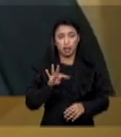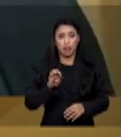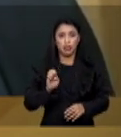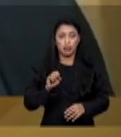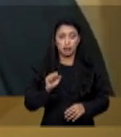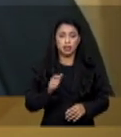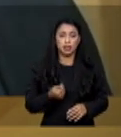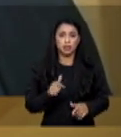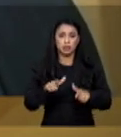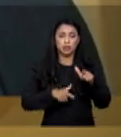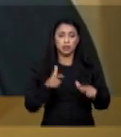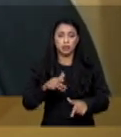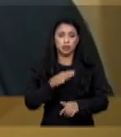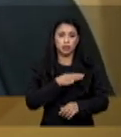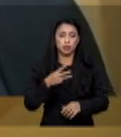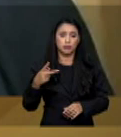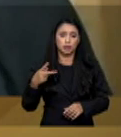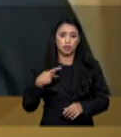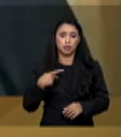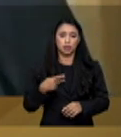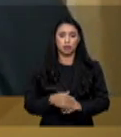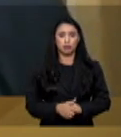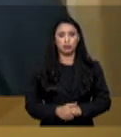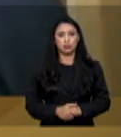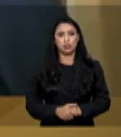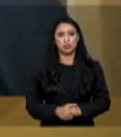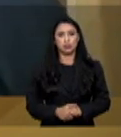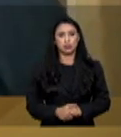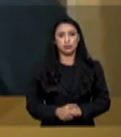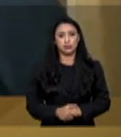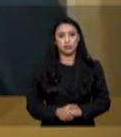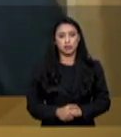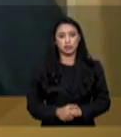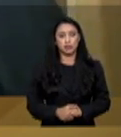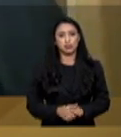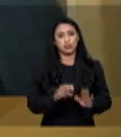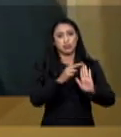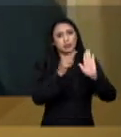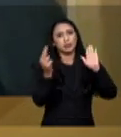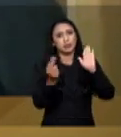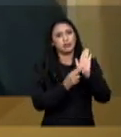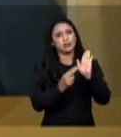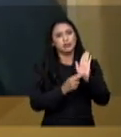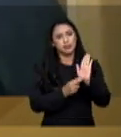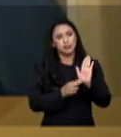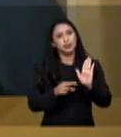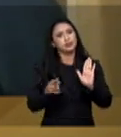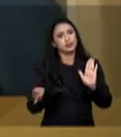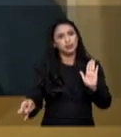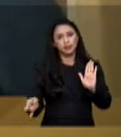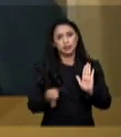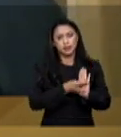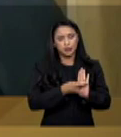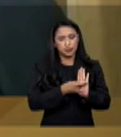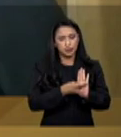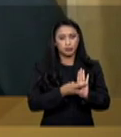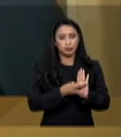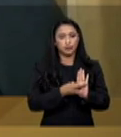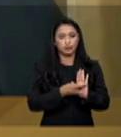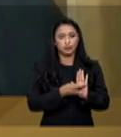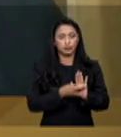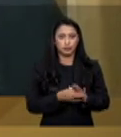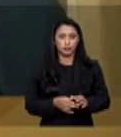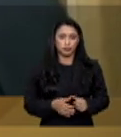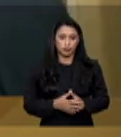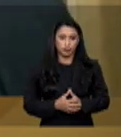trabalho do Ministério Público desde o início. E há uma norma de processo penal, o Regimento Interno do Supremo, artigo